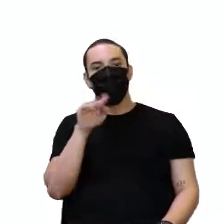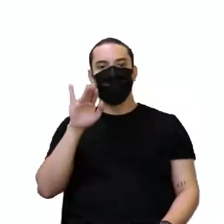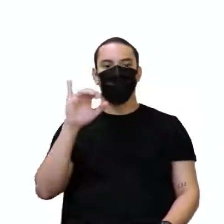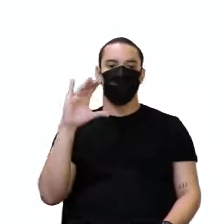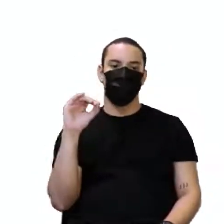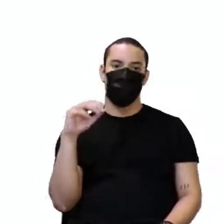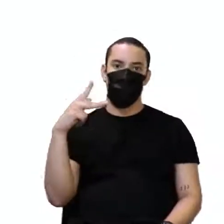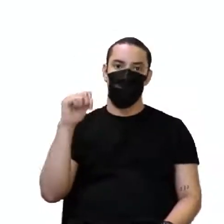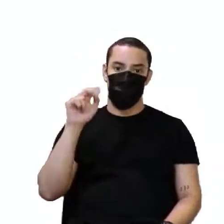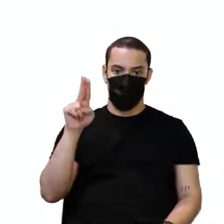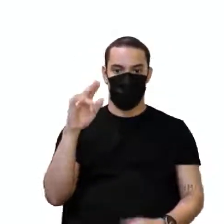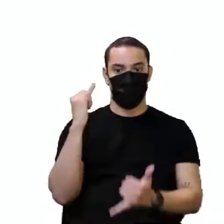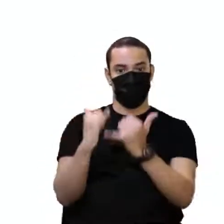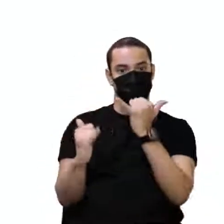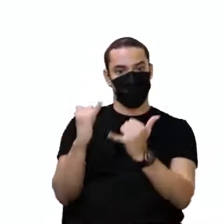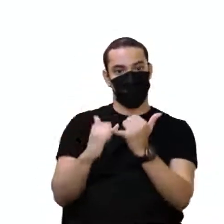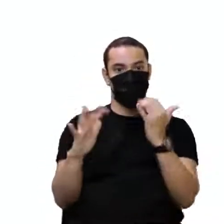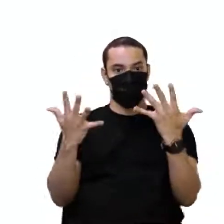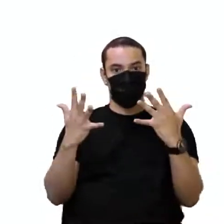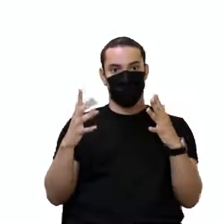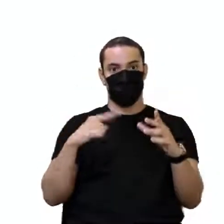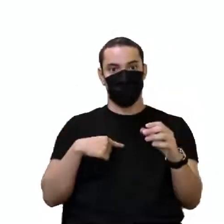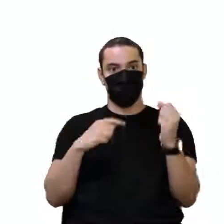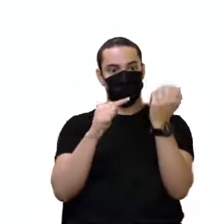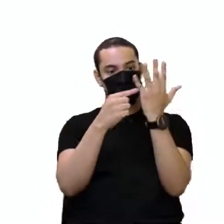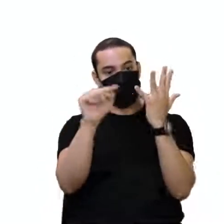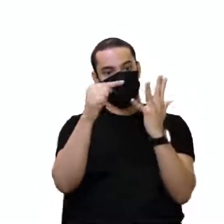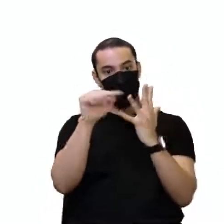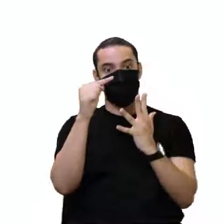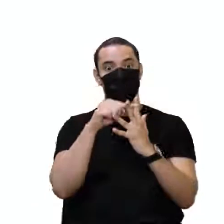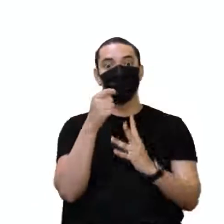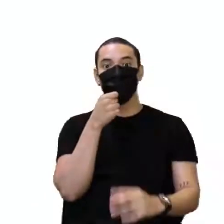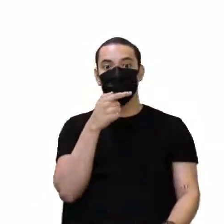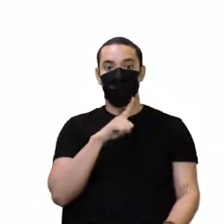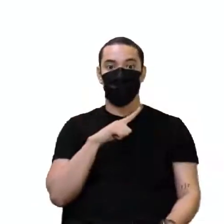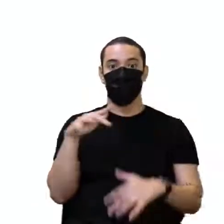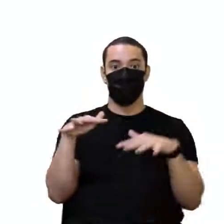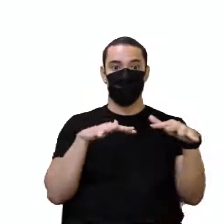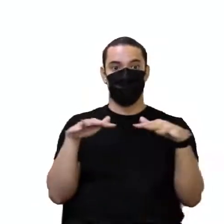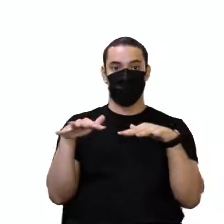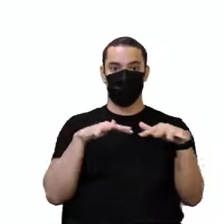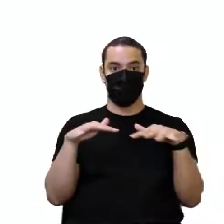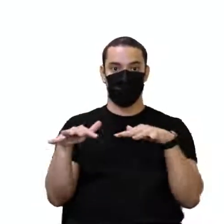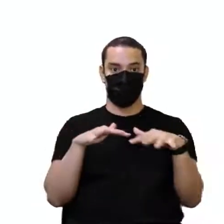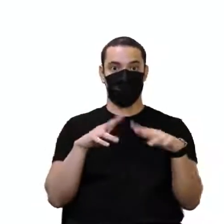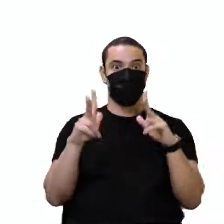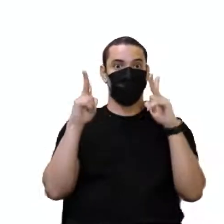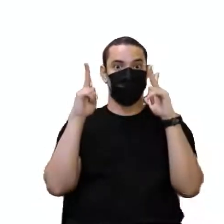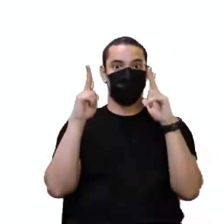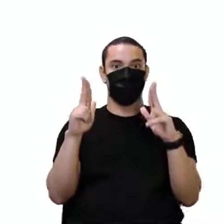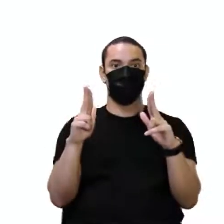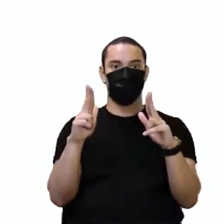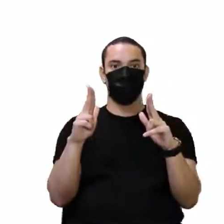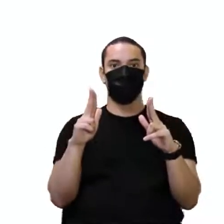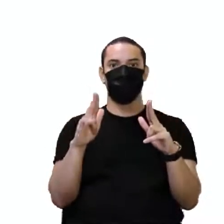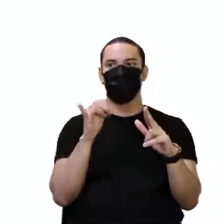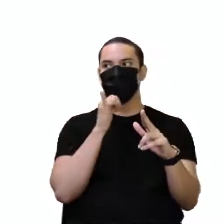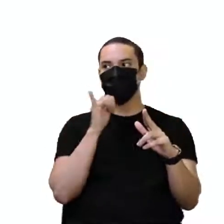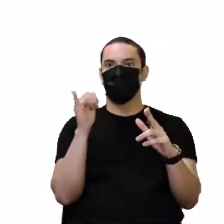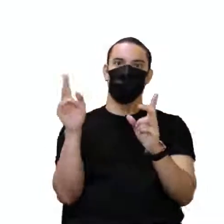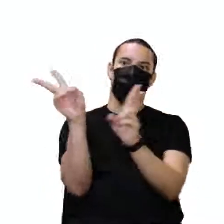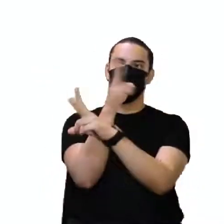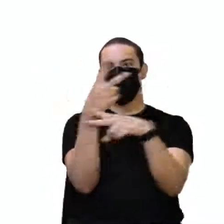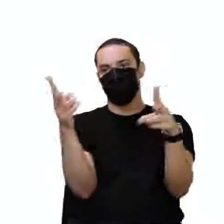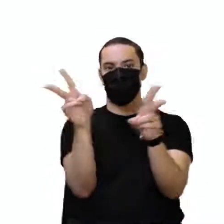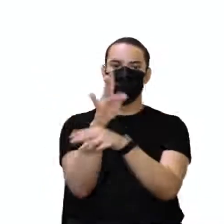galhos semelhantes à forma de seu corpo. Engraçado que eles se movimentam, tá? Igualzinho quando você tem os